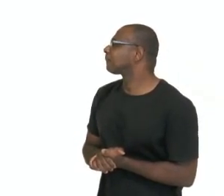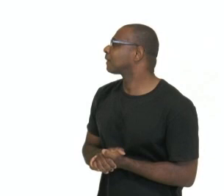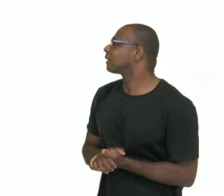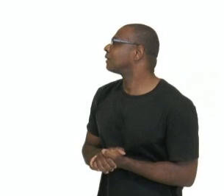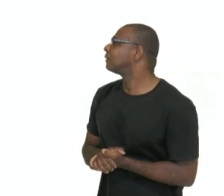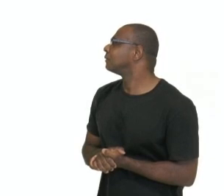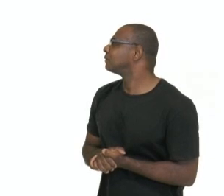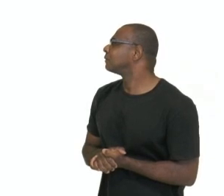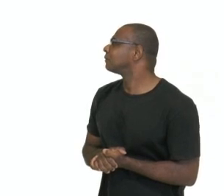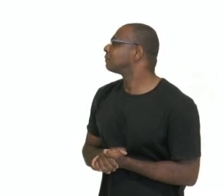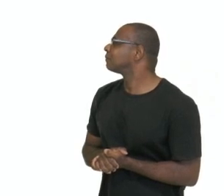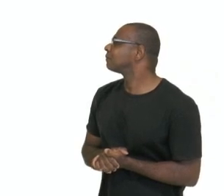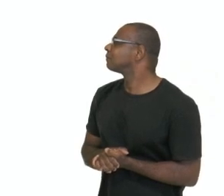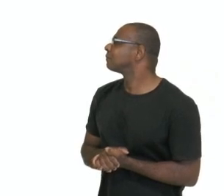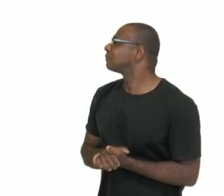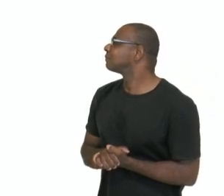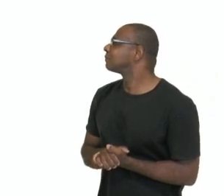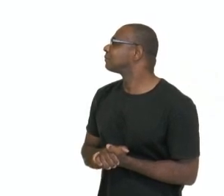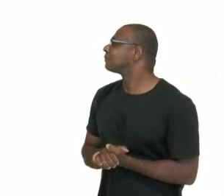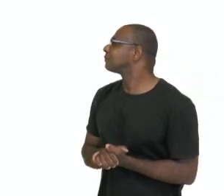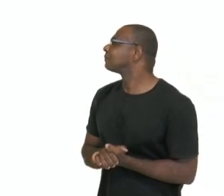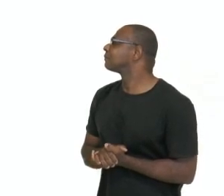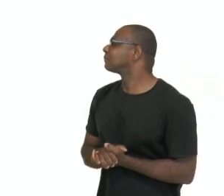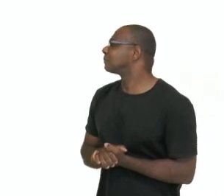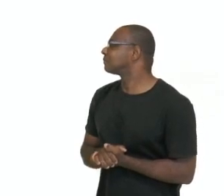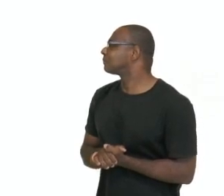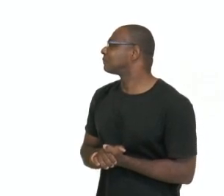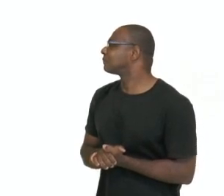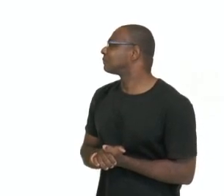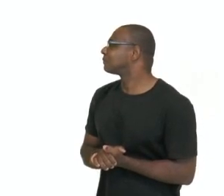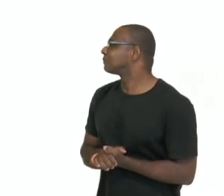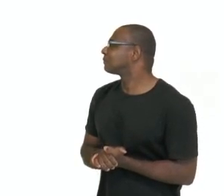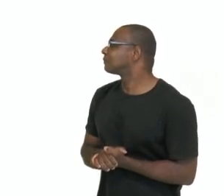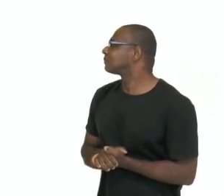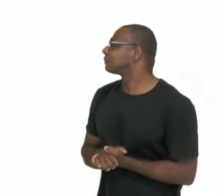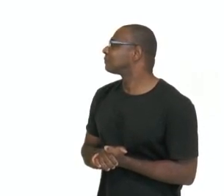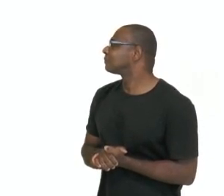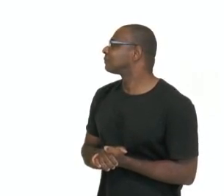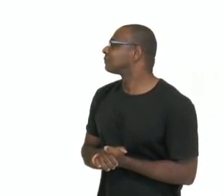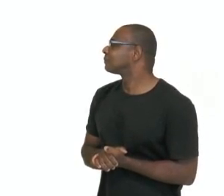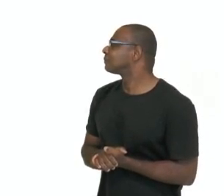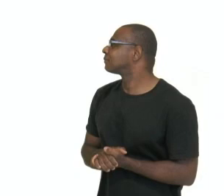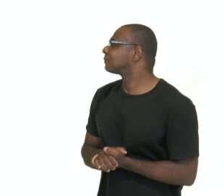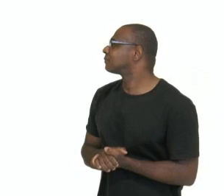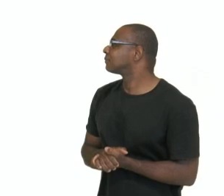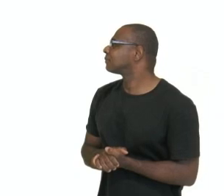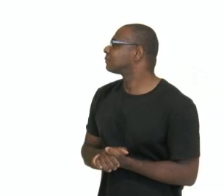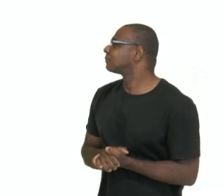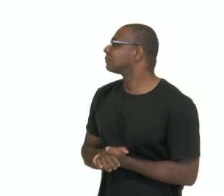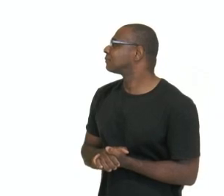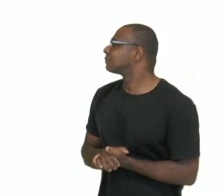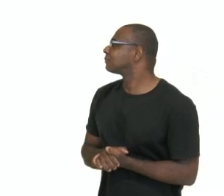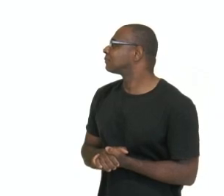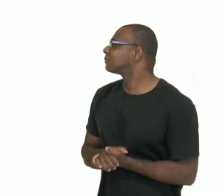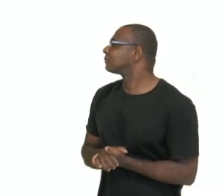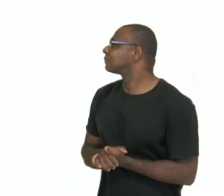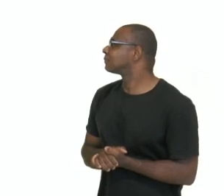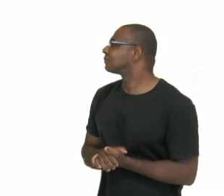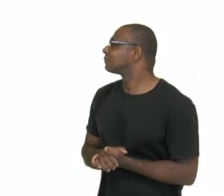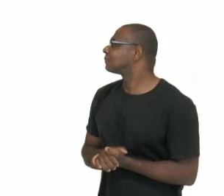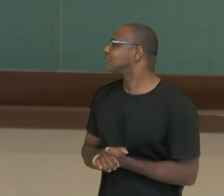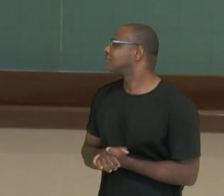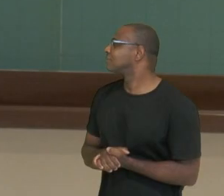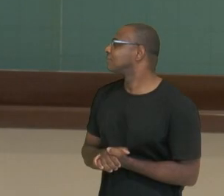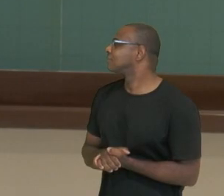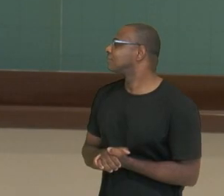vida inteira. O amor pelo mundo me esperava. Andei pulando pelas ruas como sempre e